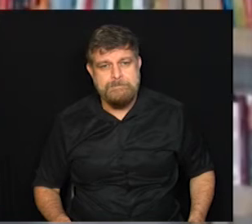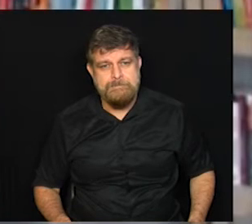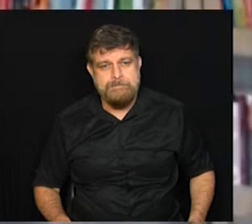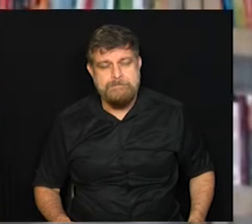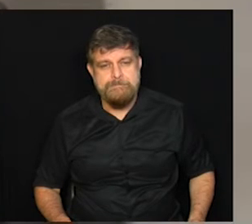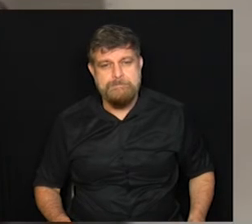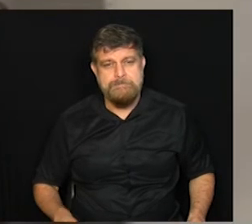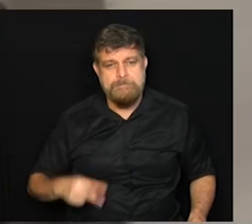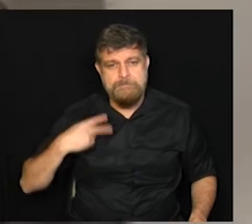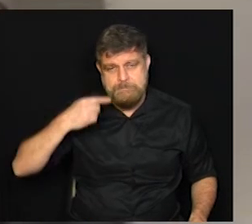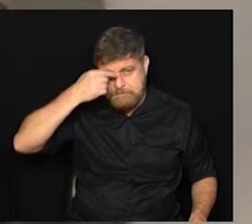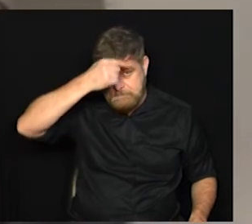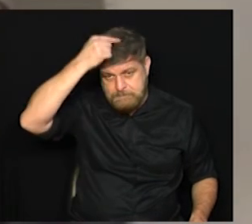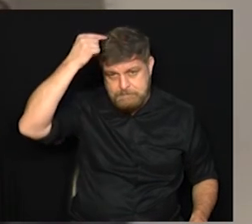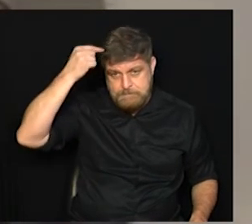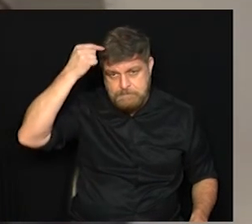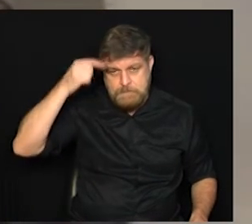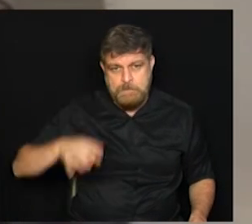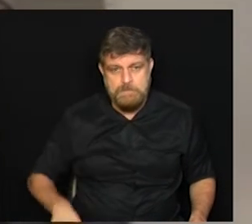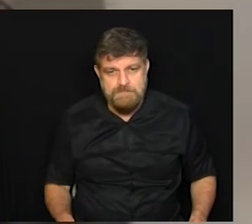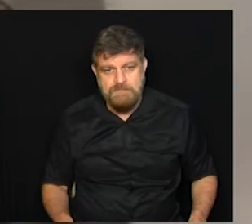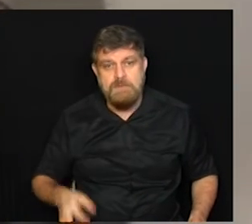Vereador Paulo Gaspar.